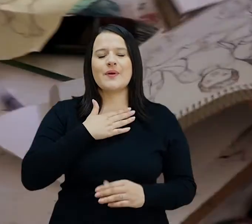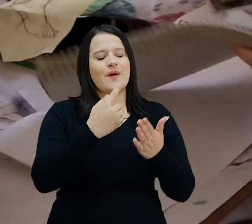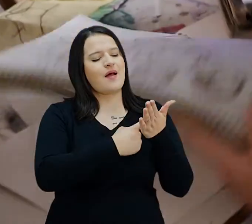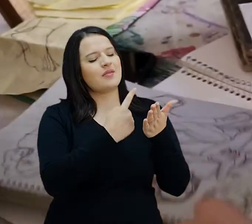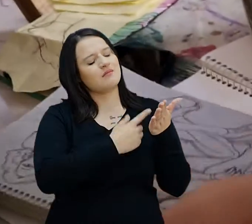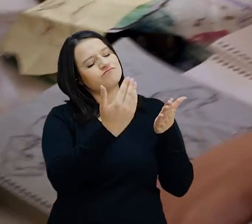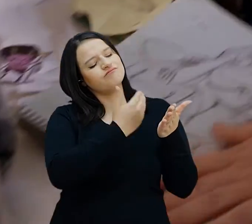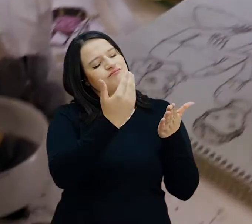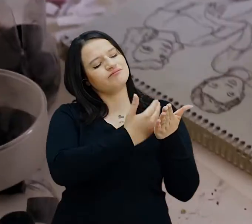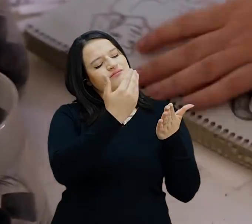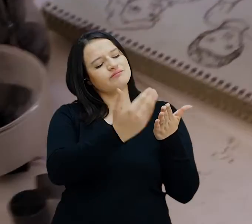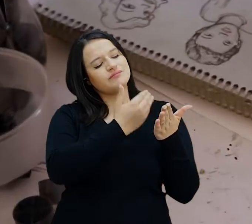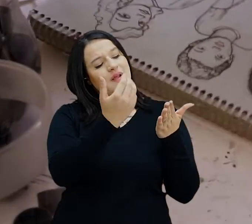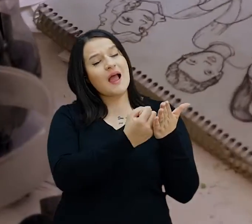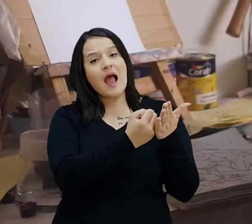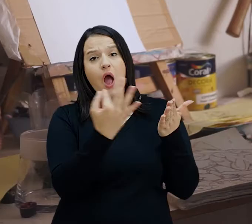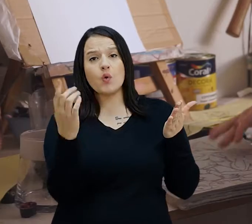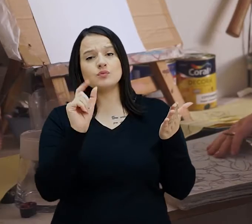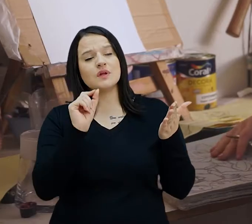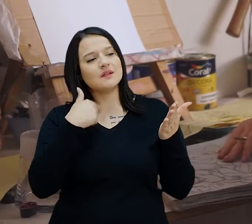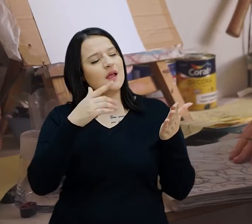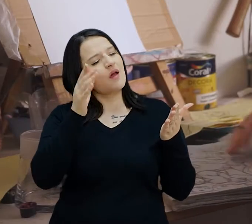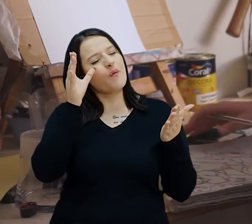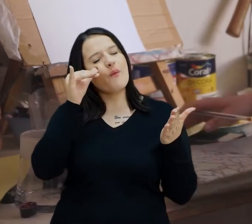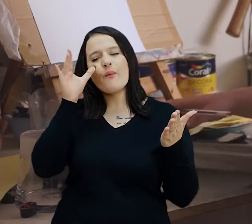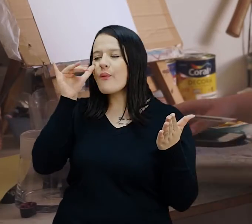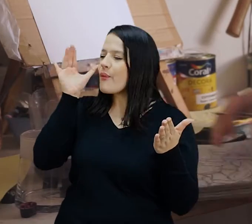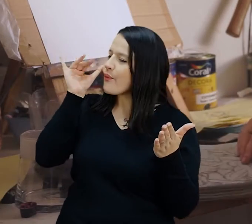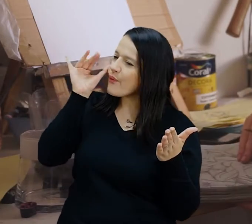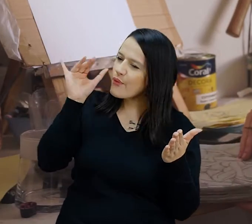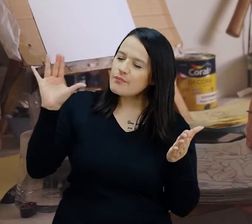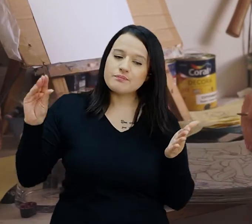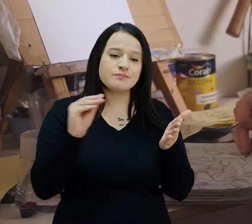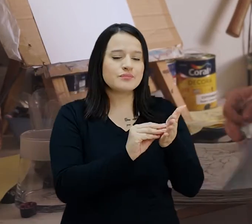Eu tenho aqui meus cadernos de desenho. Alguns desenhos, eles são de